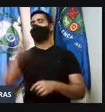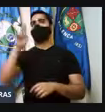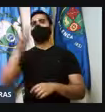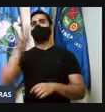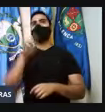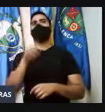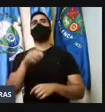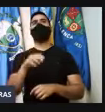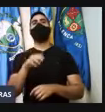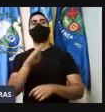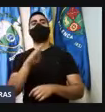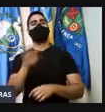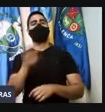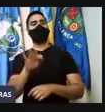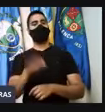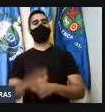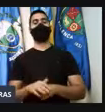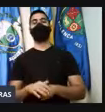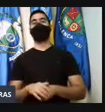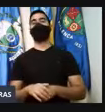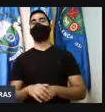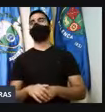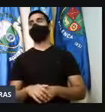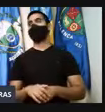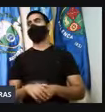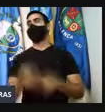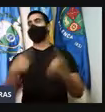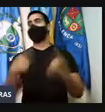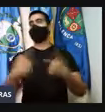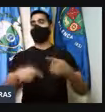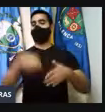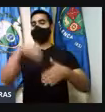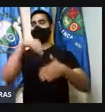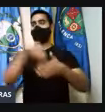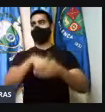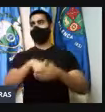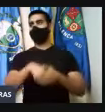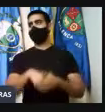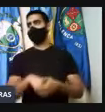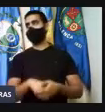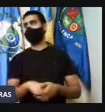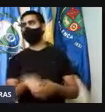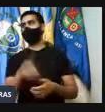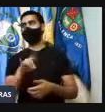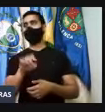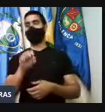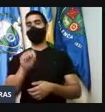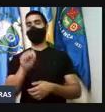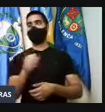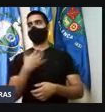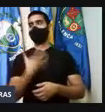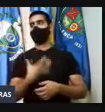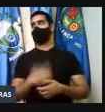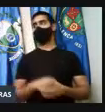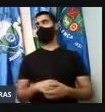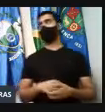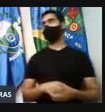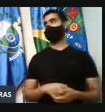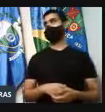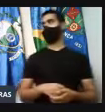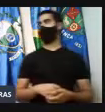Bairro de Fátima, dando ainda outras providências. Discussão única e votação dia 8/12.